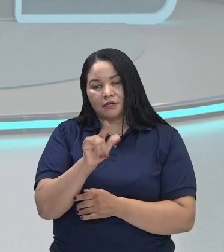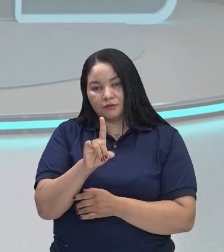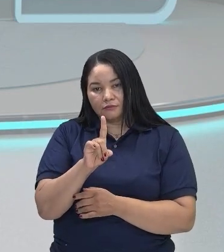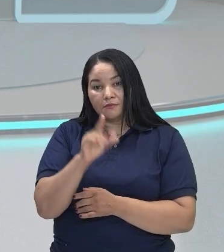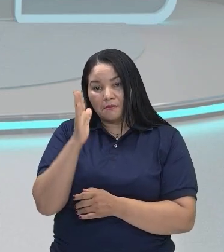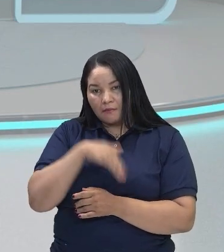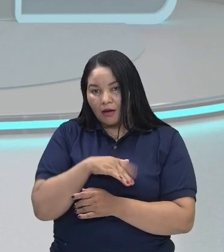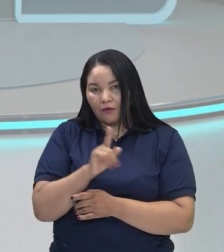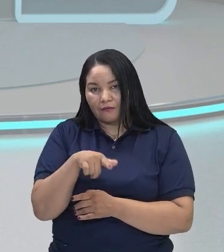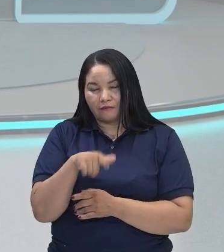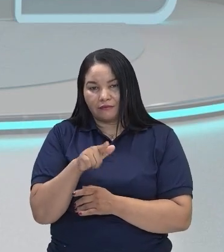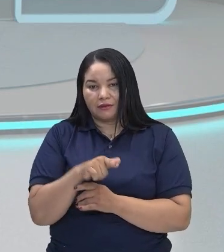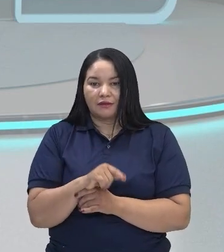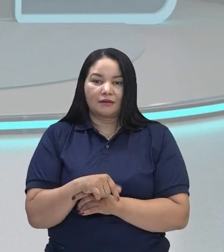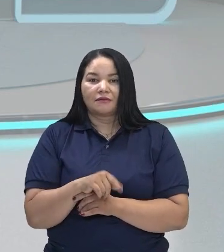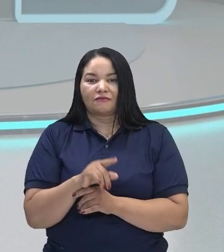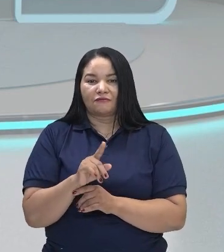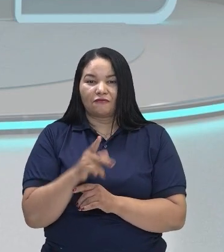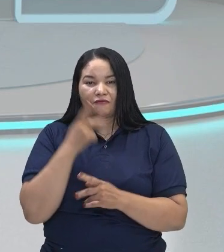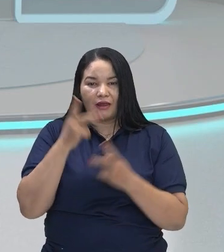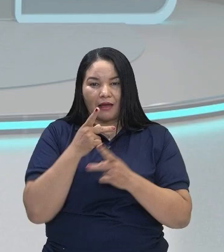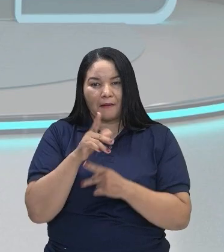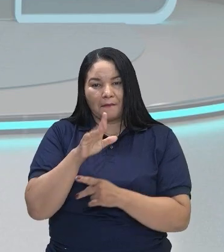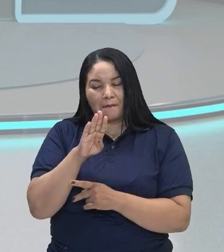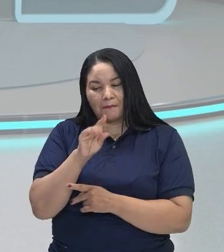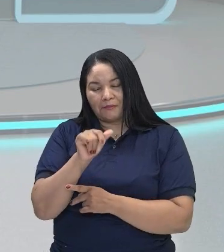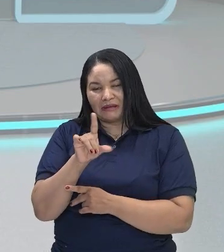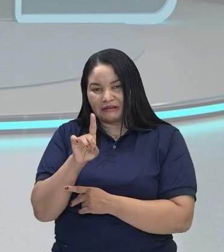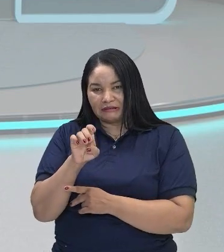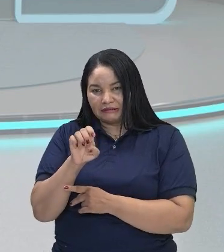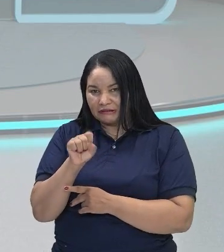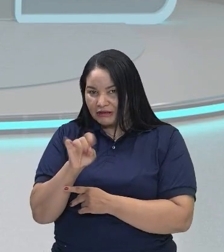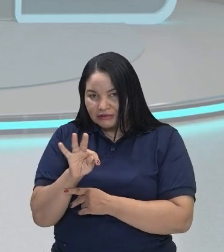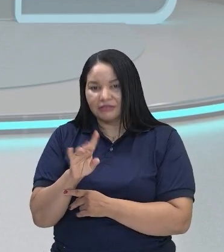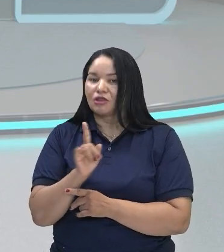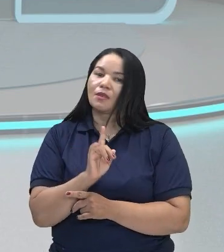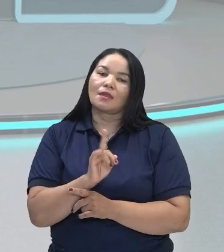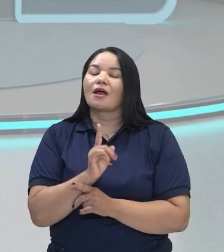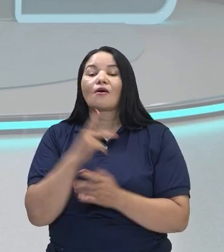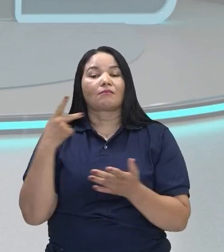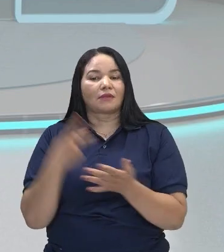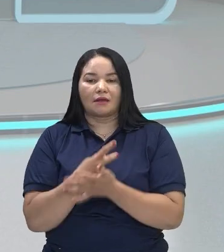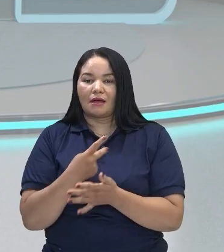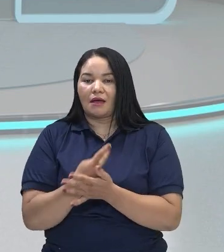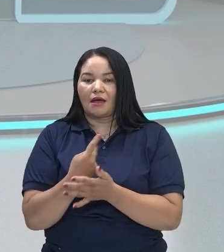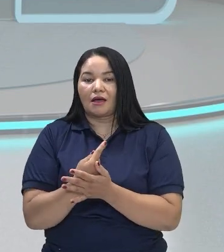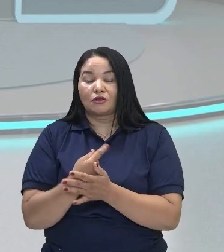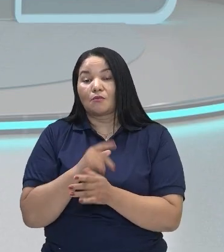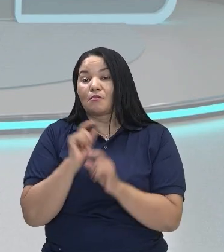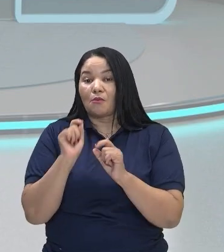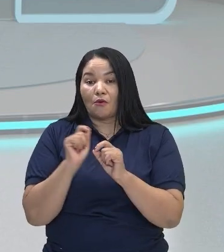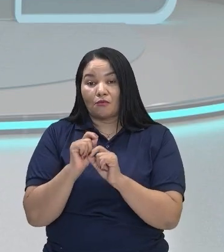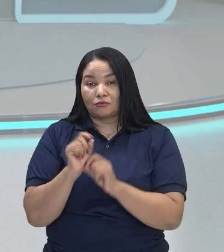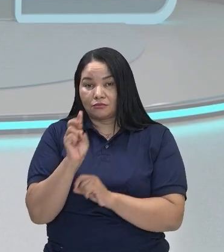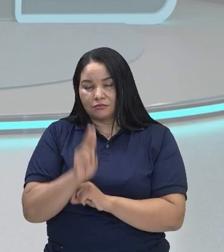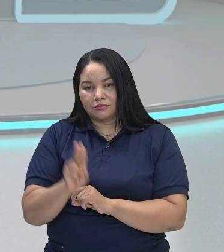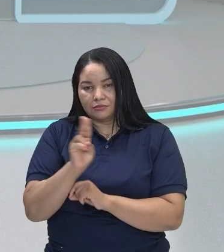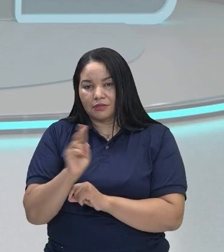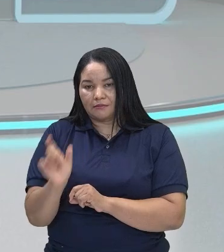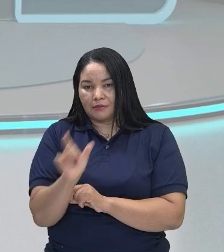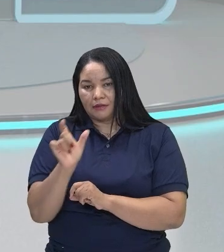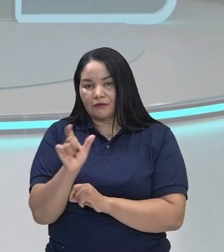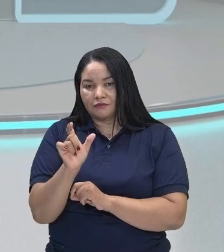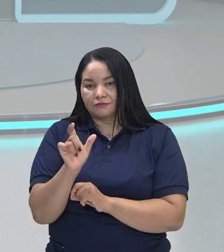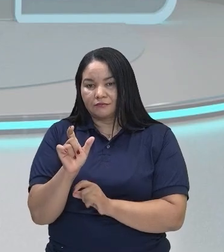Bad, então, eu não posso falar baddest ou the most bad. O que eu vou fazer? Eu vou utilizar, então, the